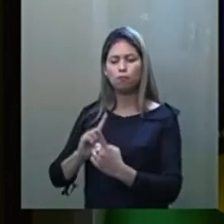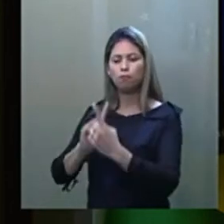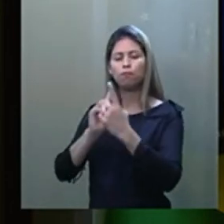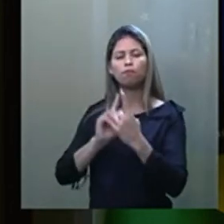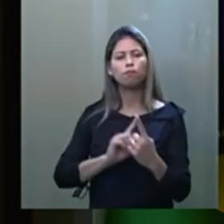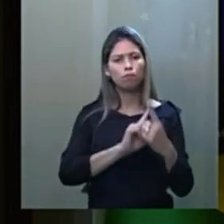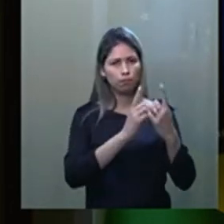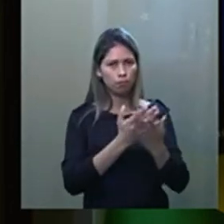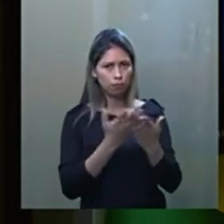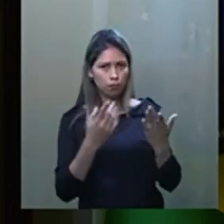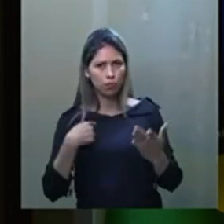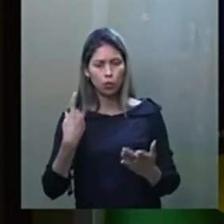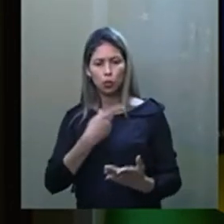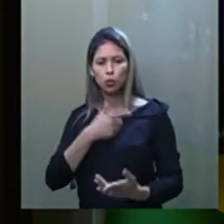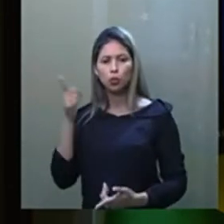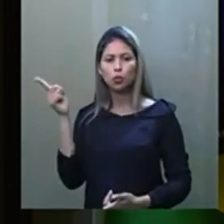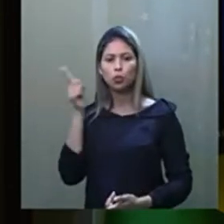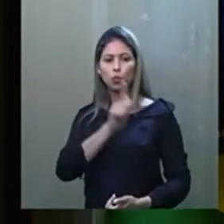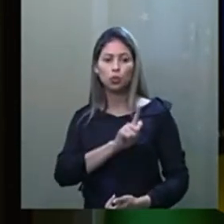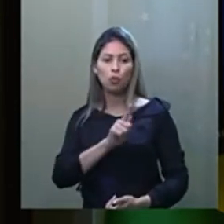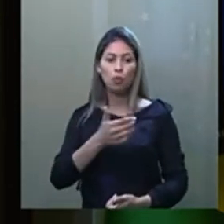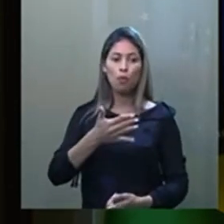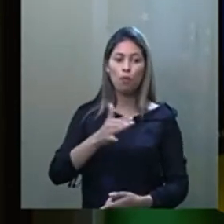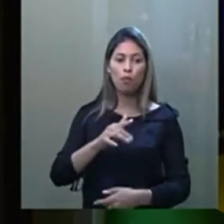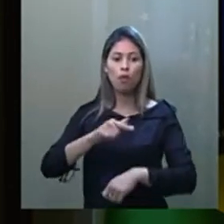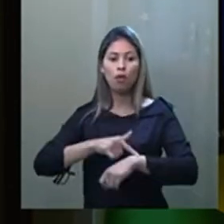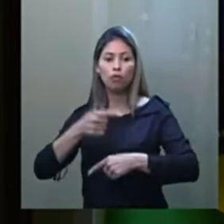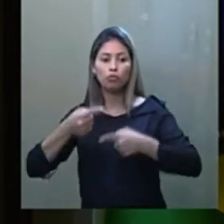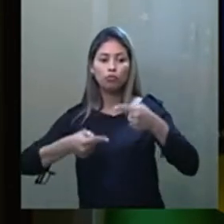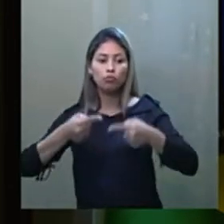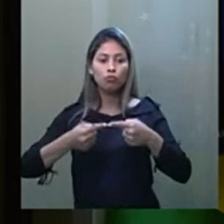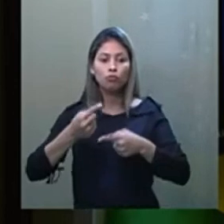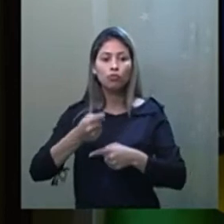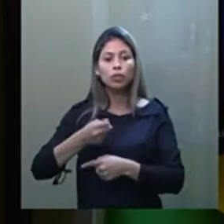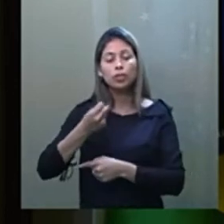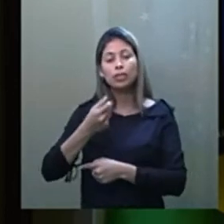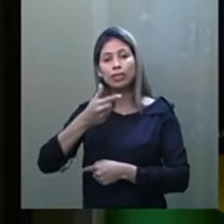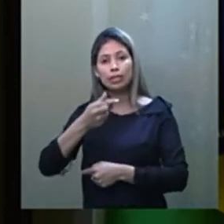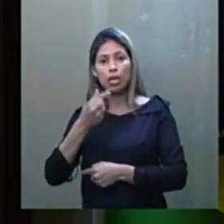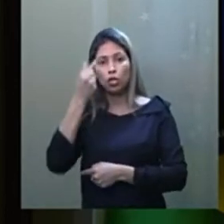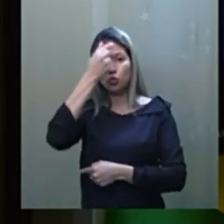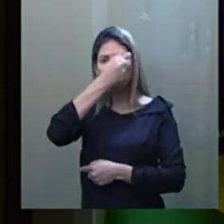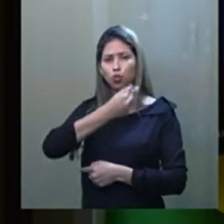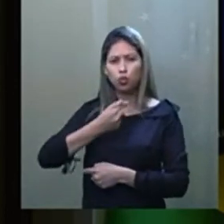Nós conseguimos fazer um debate por quase 7 horas de duração,